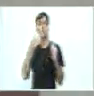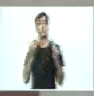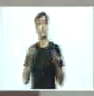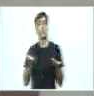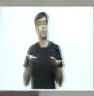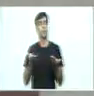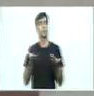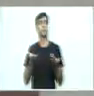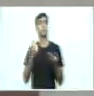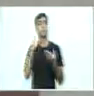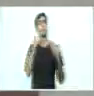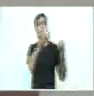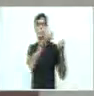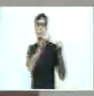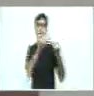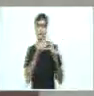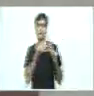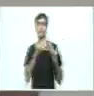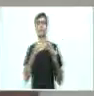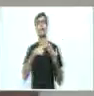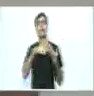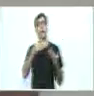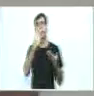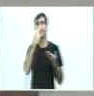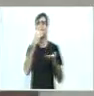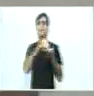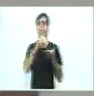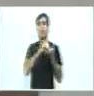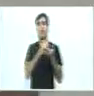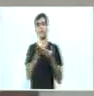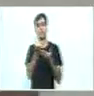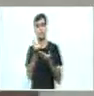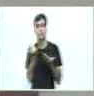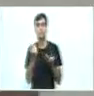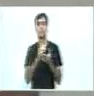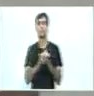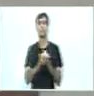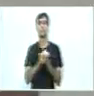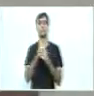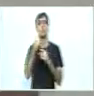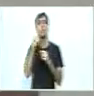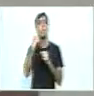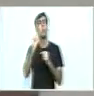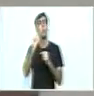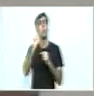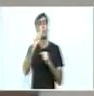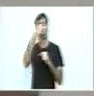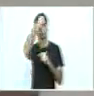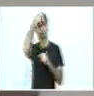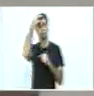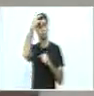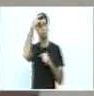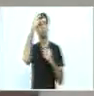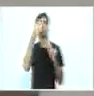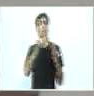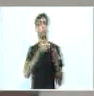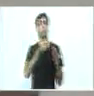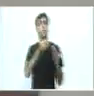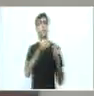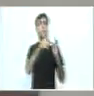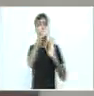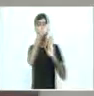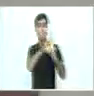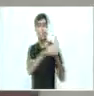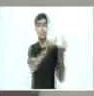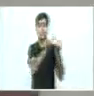que, alegando exatamente falta de recurso, o chefe do Executivo não encaminhou esse